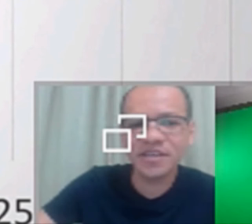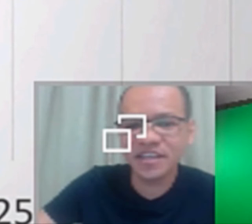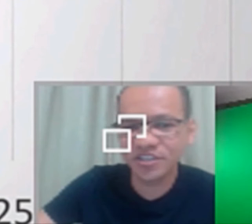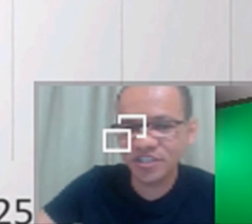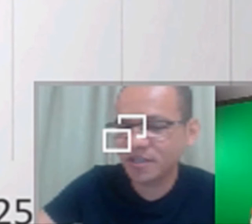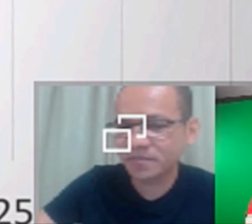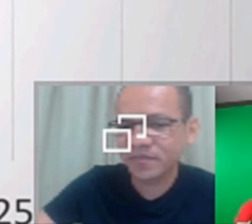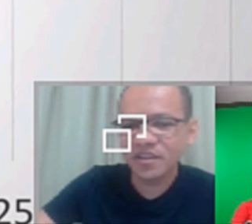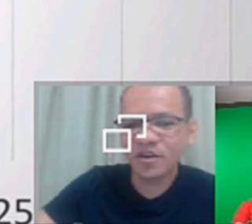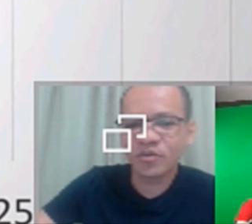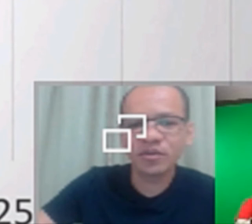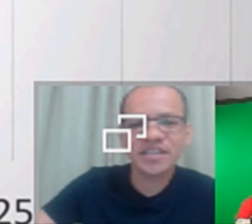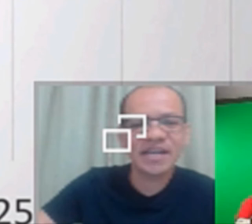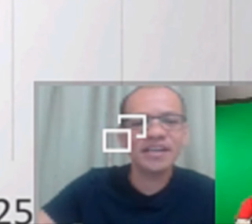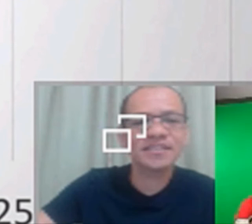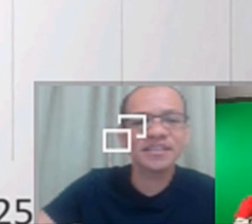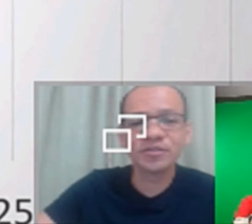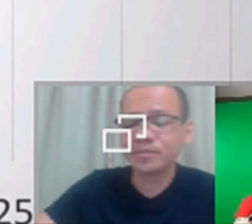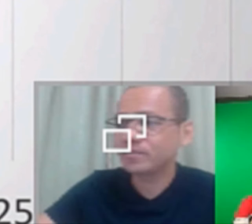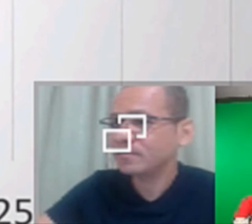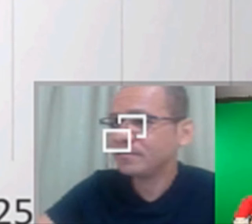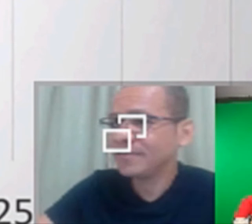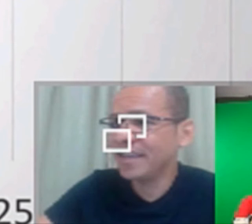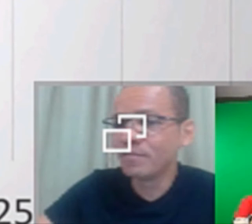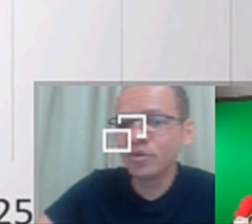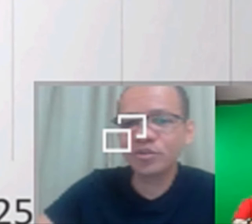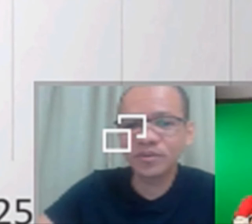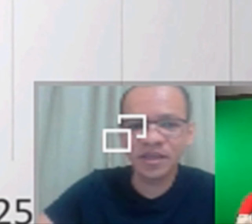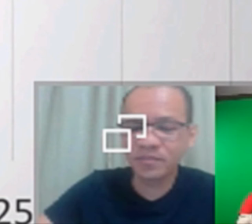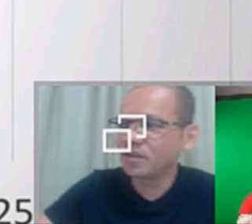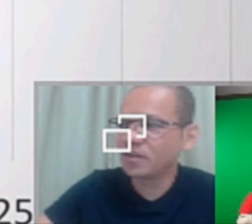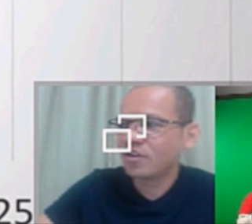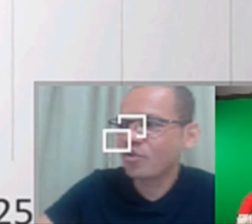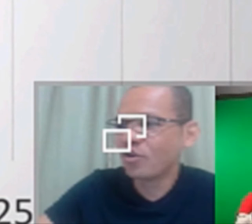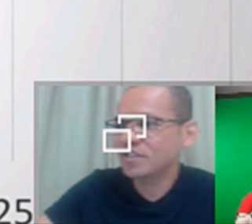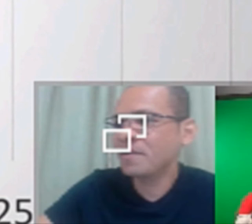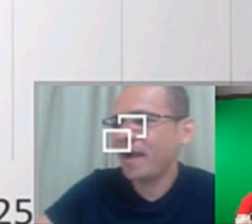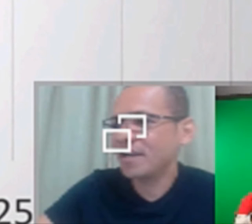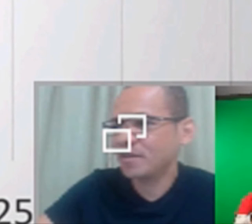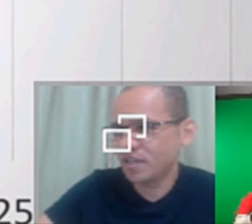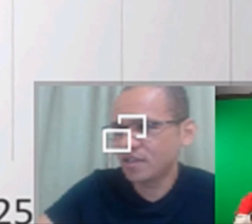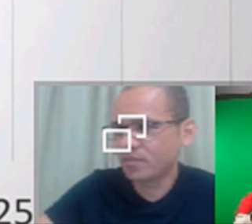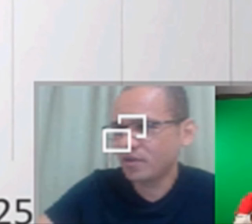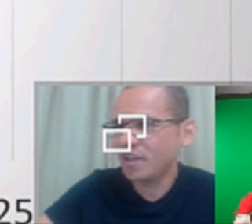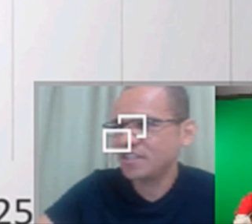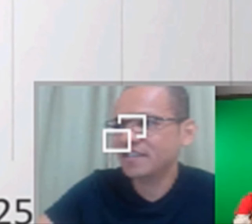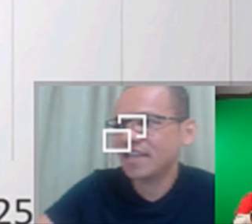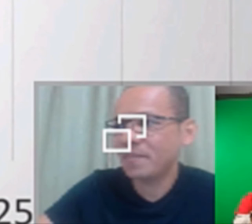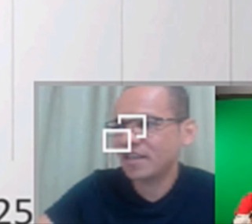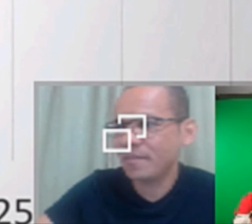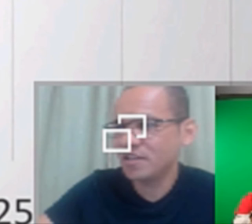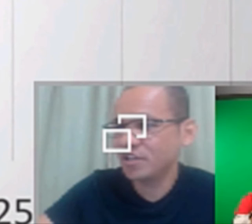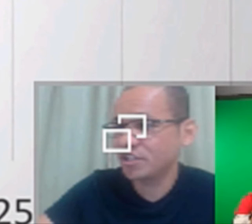é trabalho e energia. E alguns alunos acabam gastando muito tempo com cinemática, por exemplo, ao